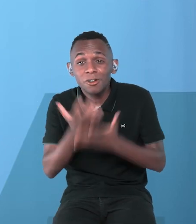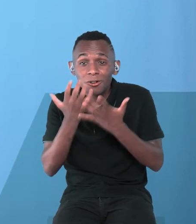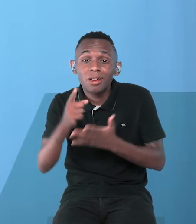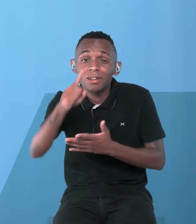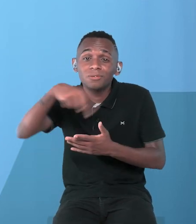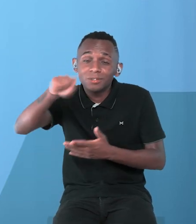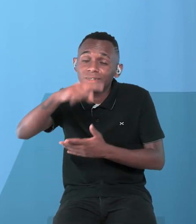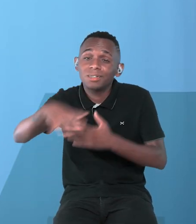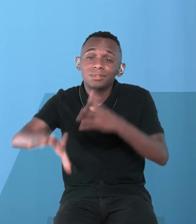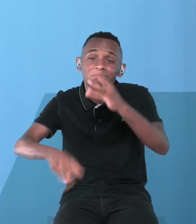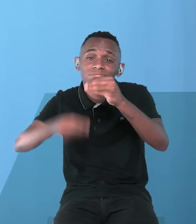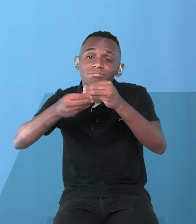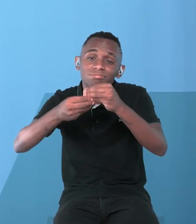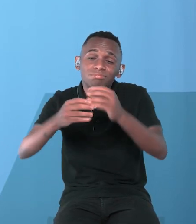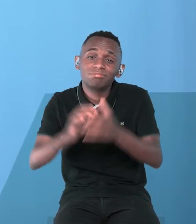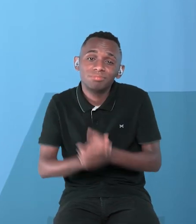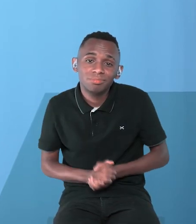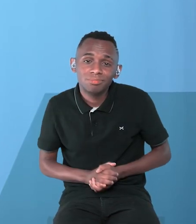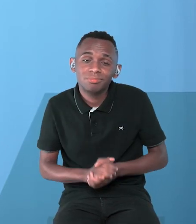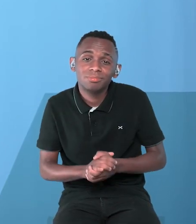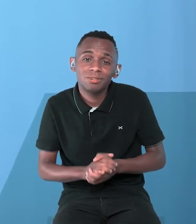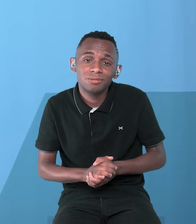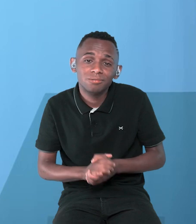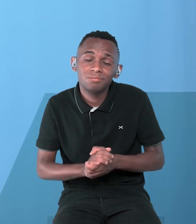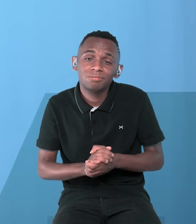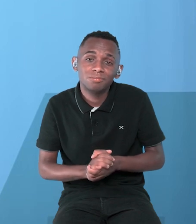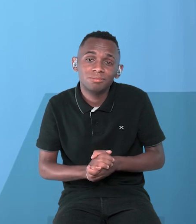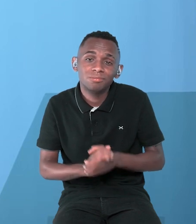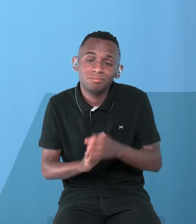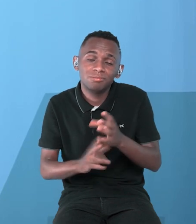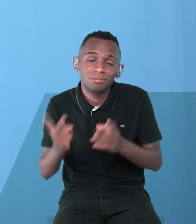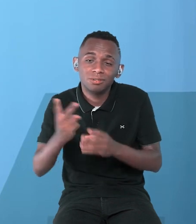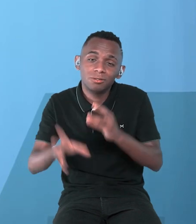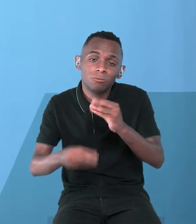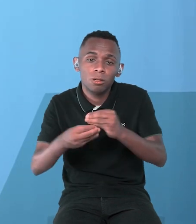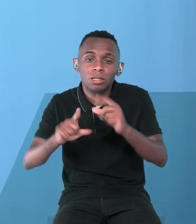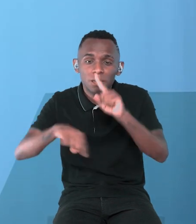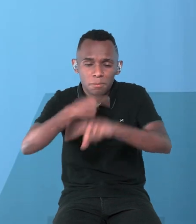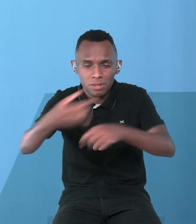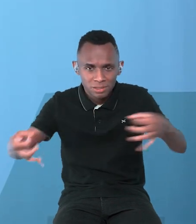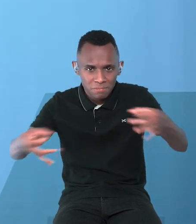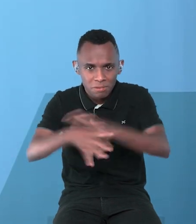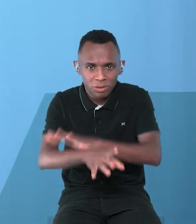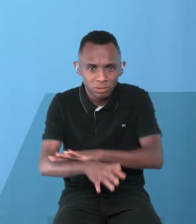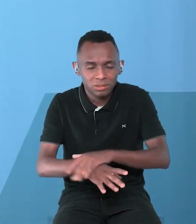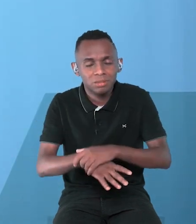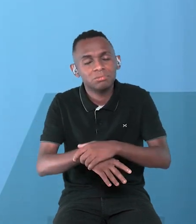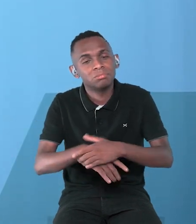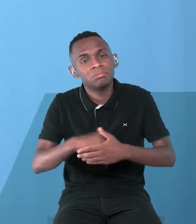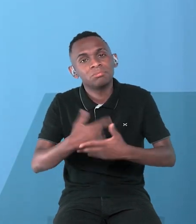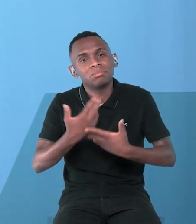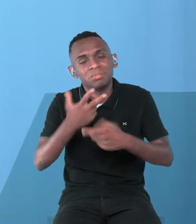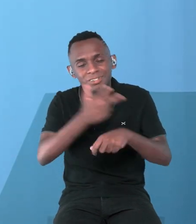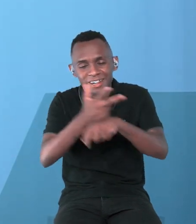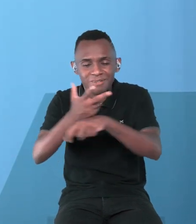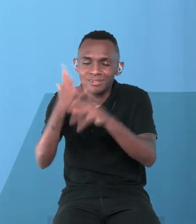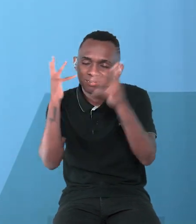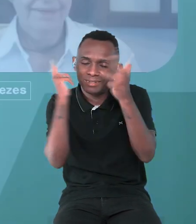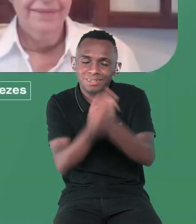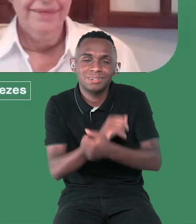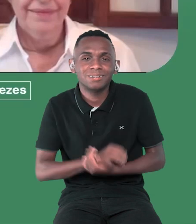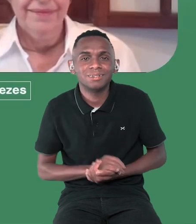ele vai, sabe, ele vai, de alguma forma, querer te matar. A sua criação